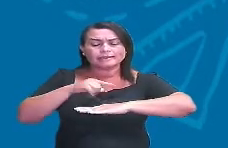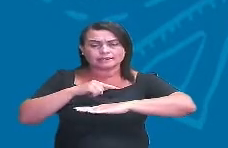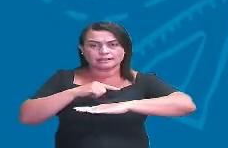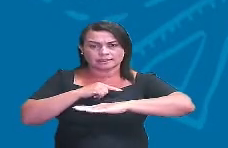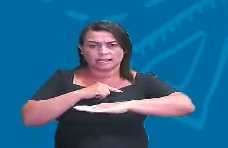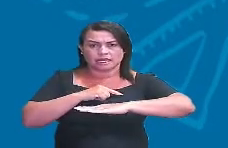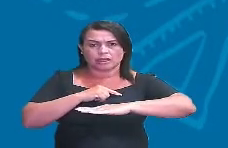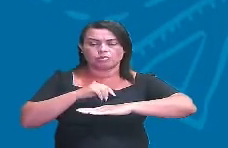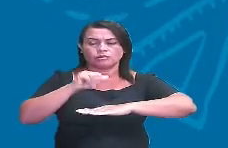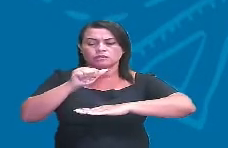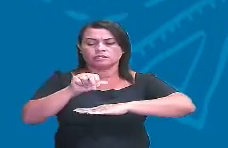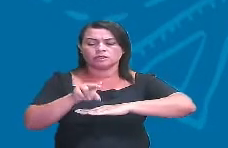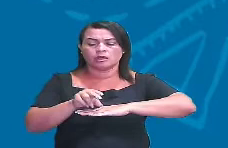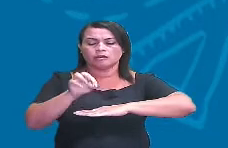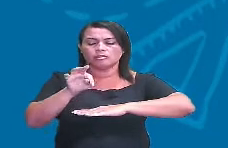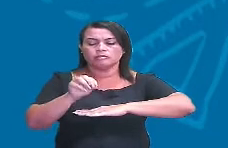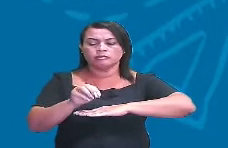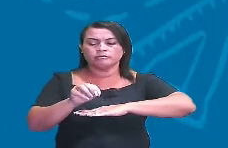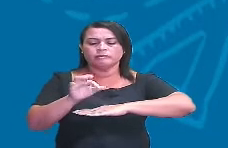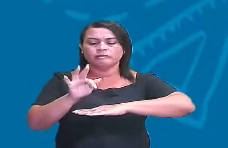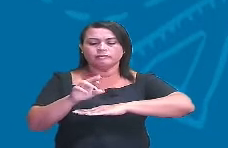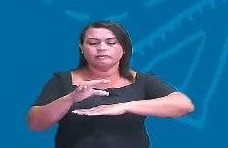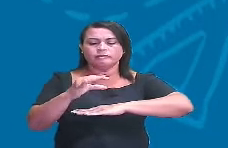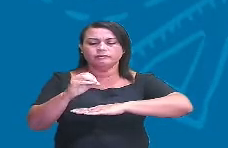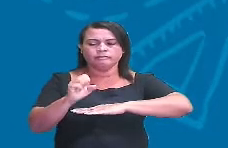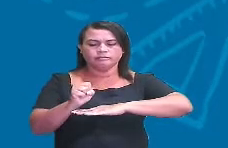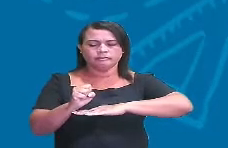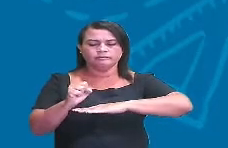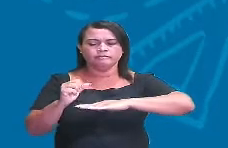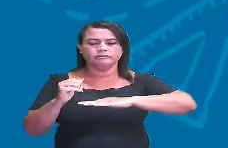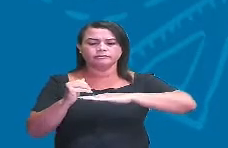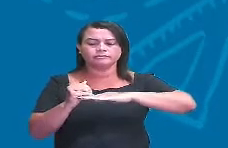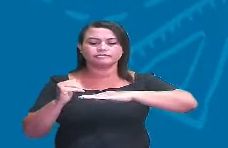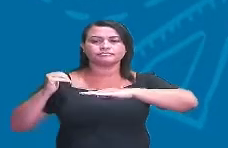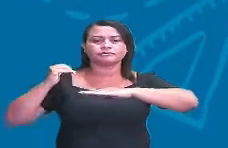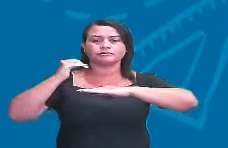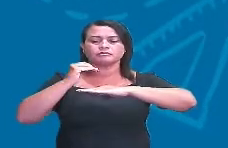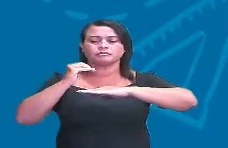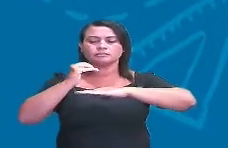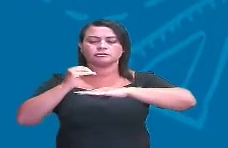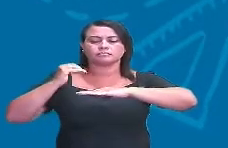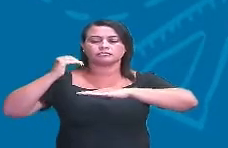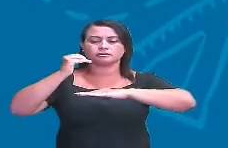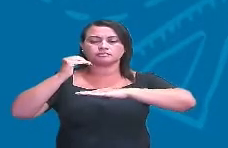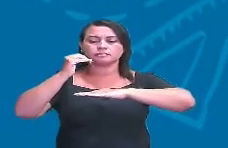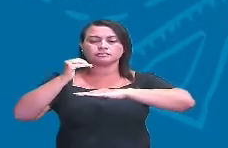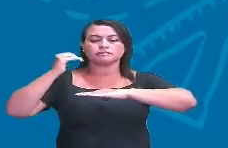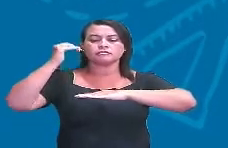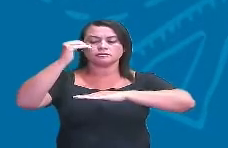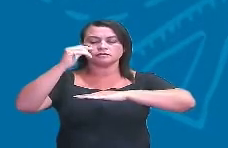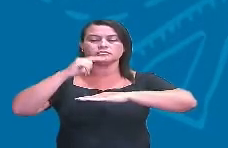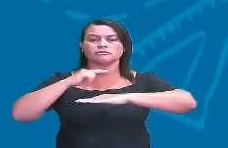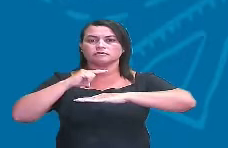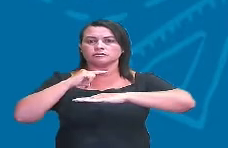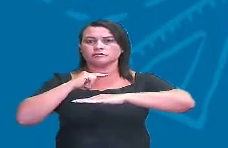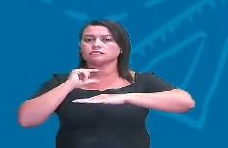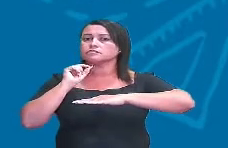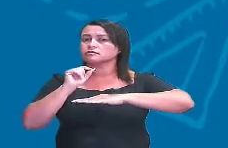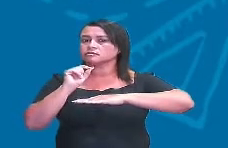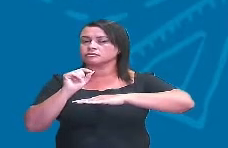organismos autotróficos, os produtores, e nas demais camadas da pirâmide, a gente vai encontrar os